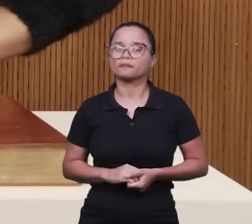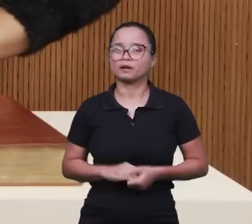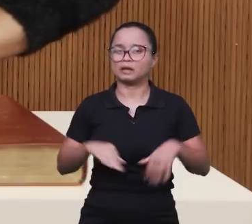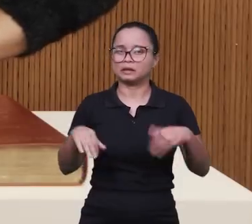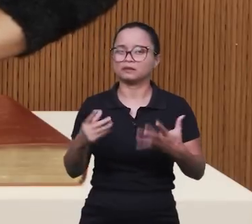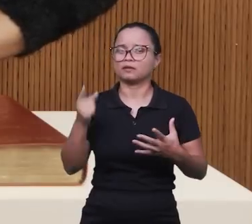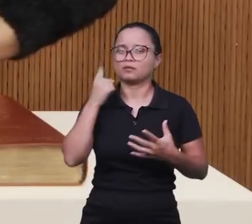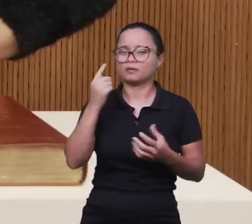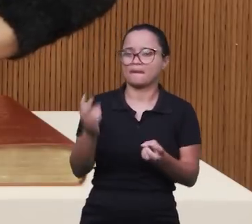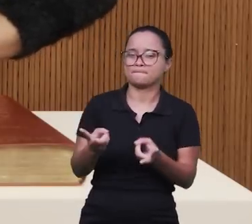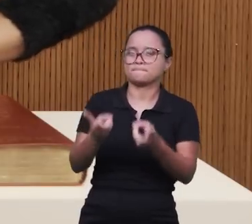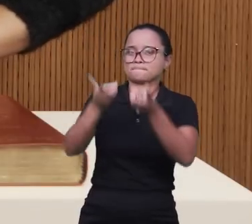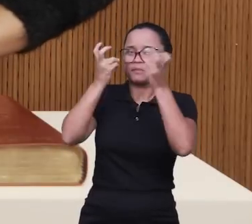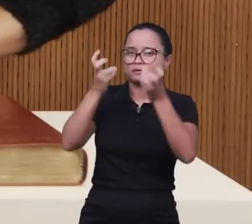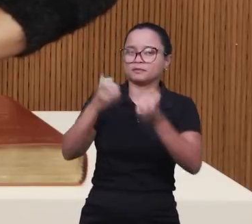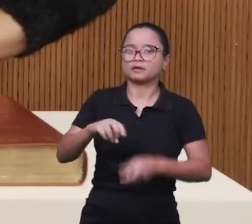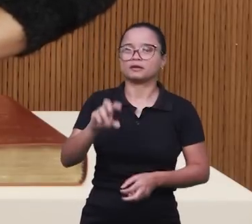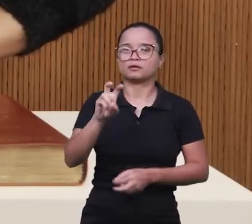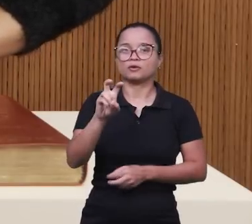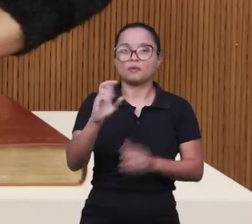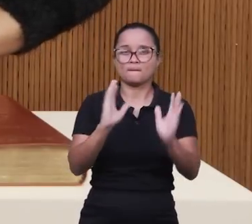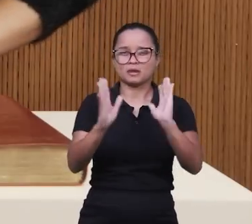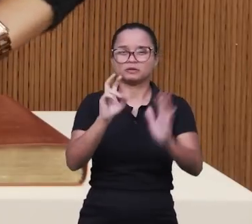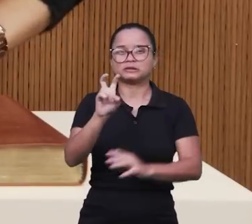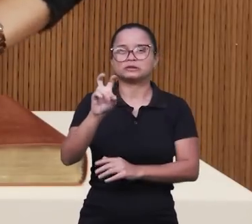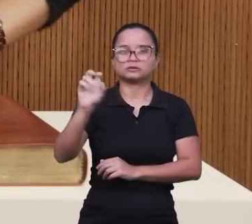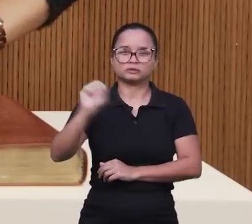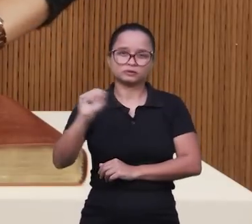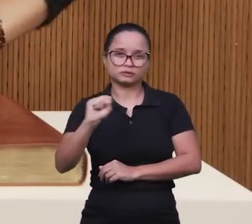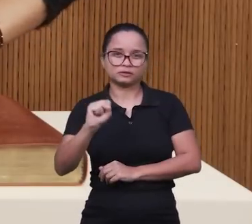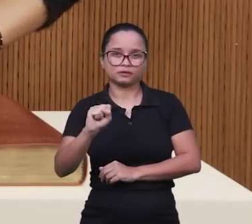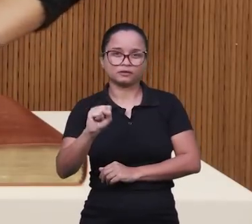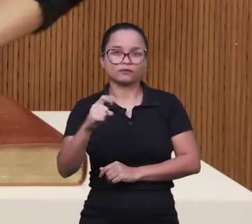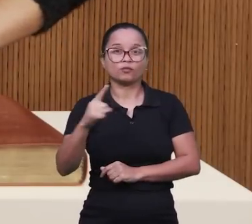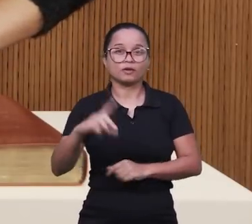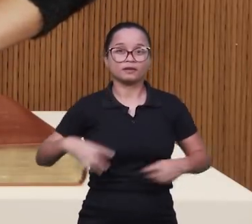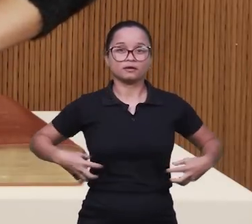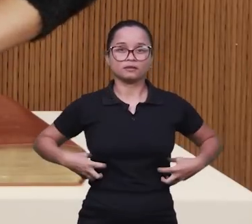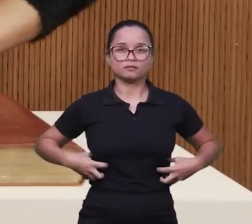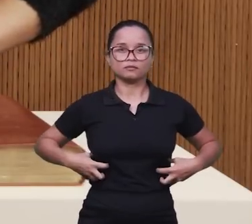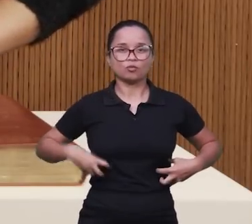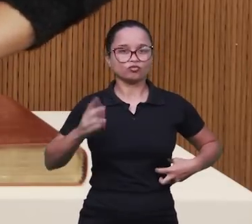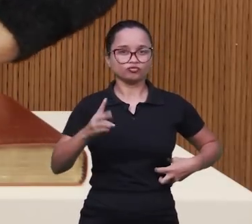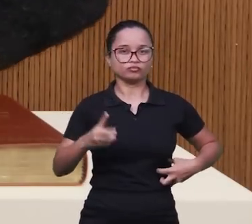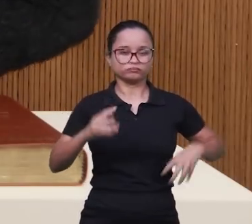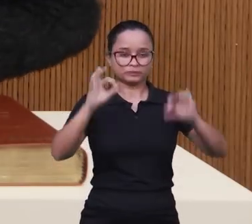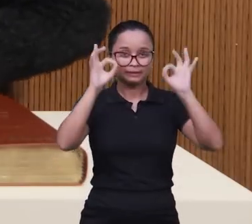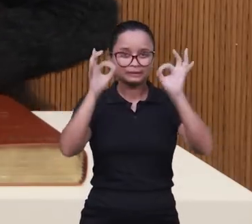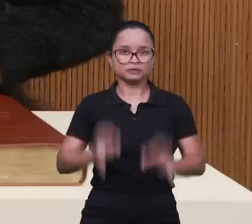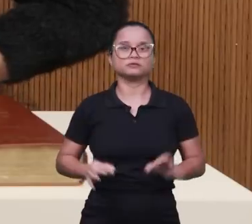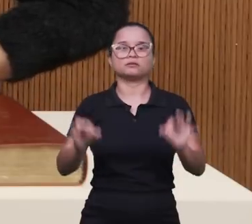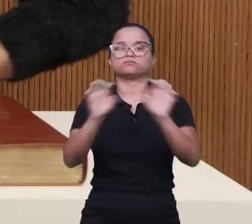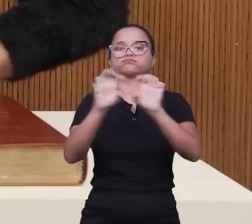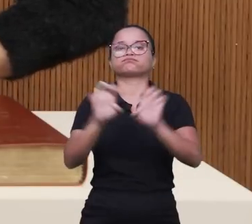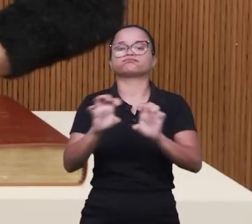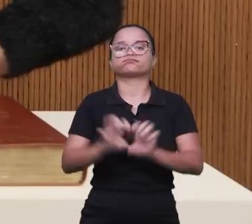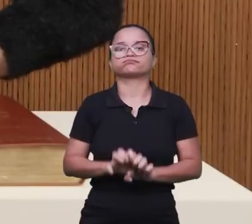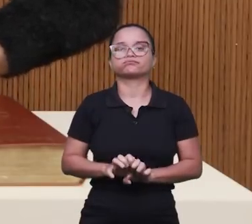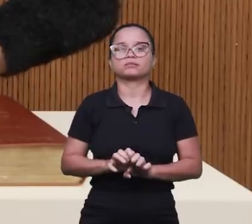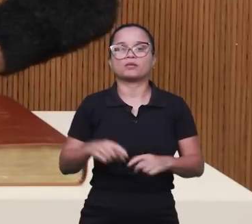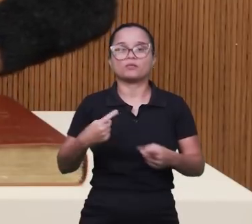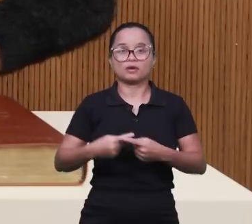E perceba que durante os 5 segundos, você não desmonta essa estrutura. Essa